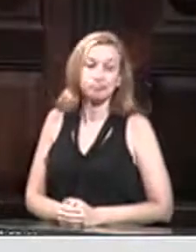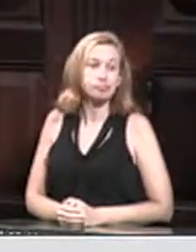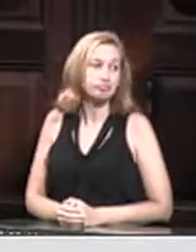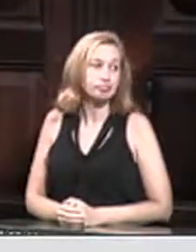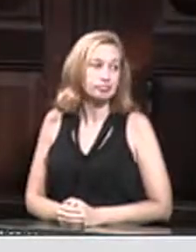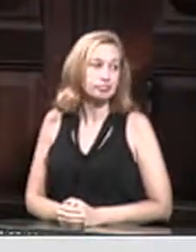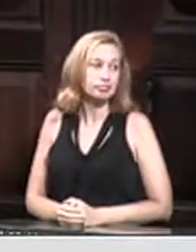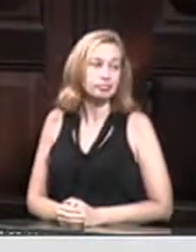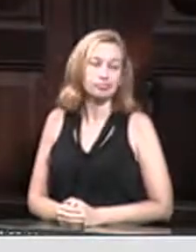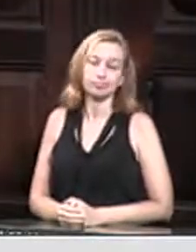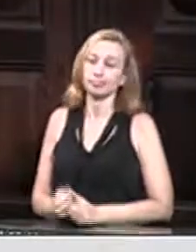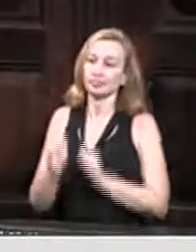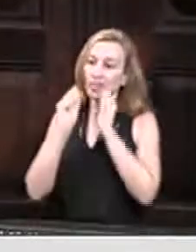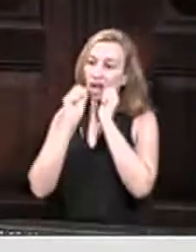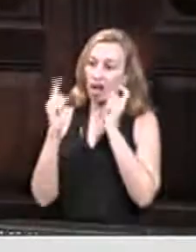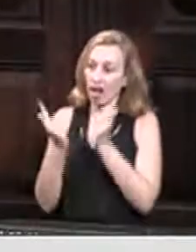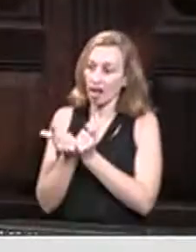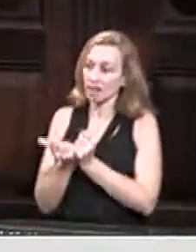Esta casa